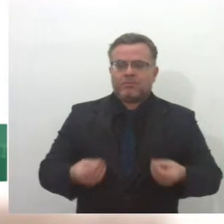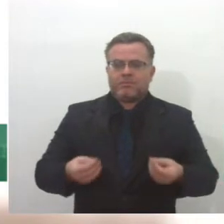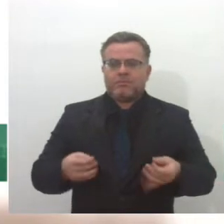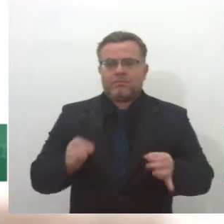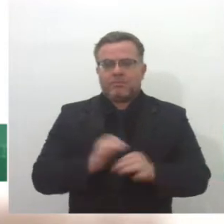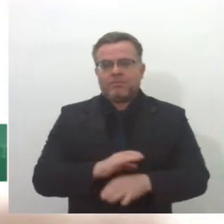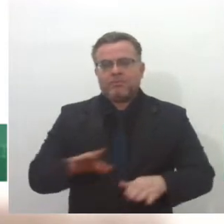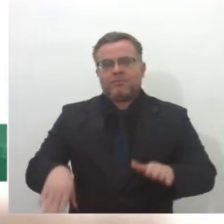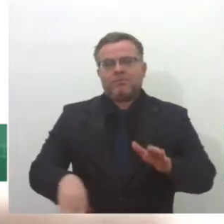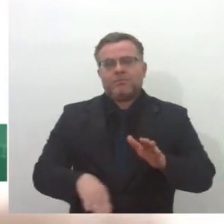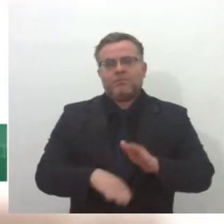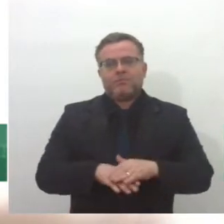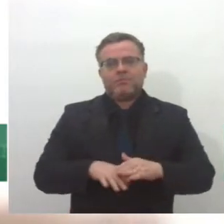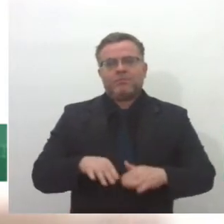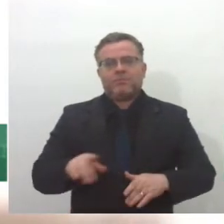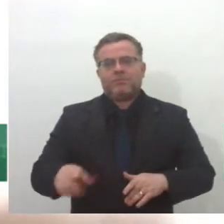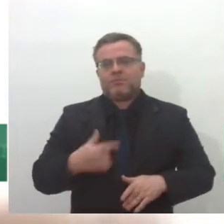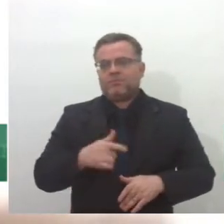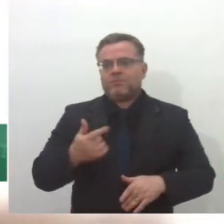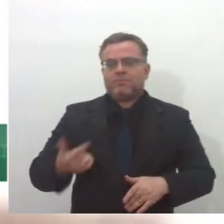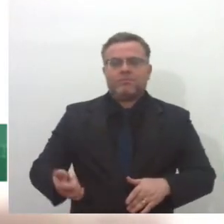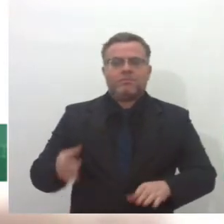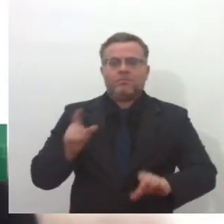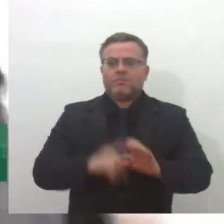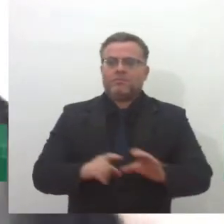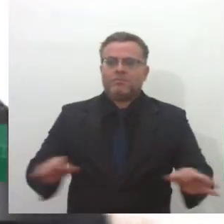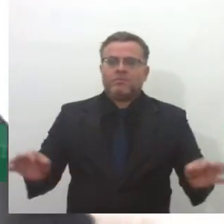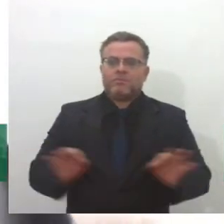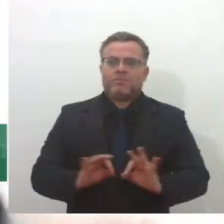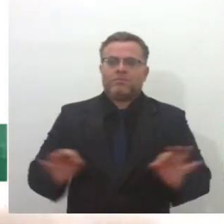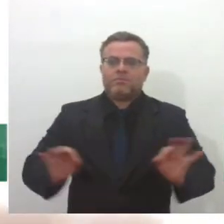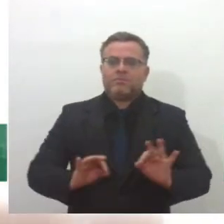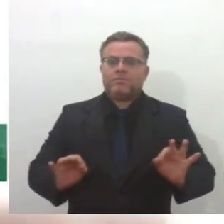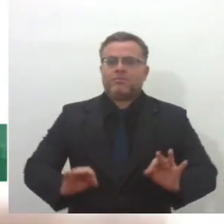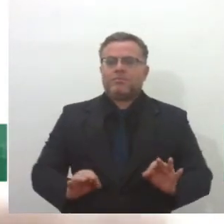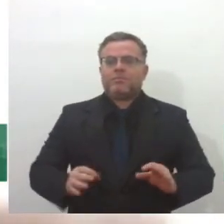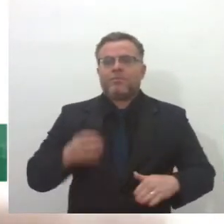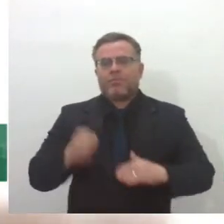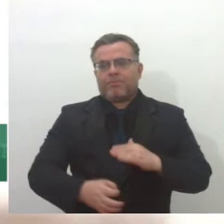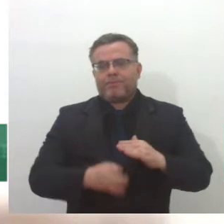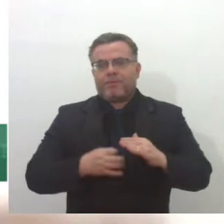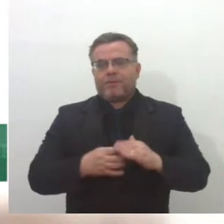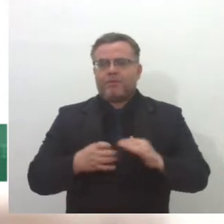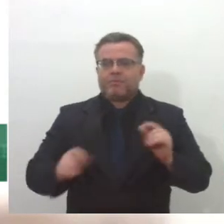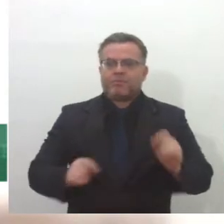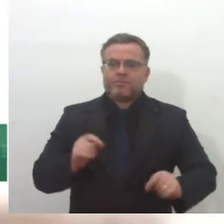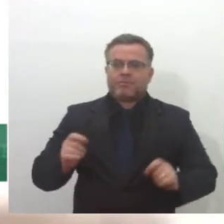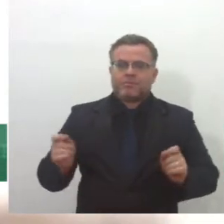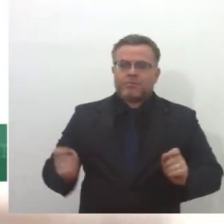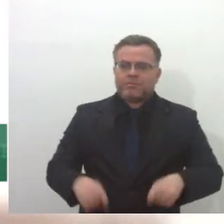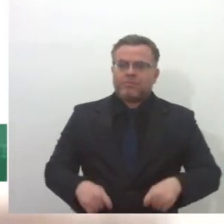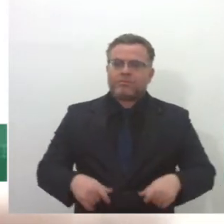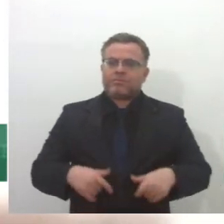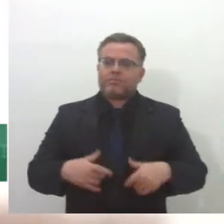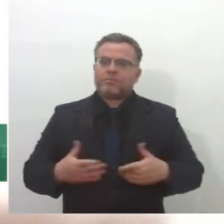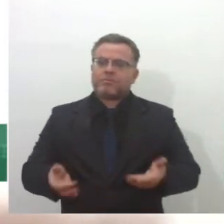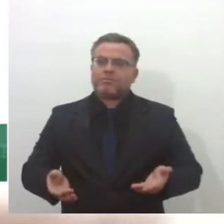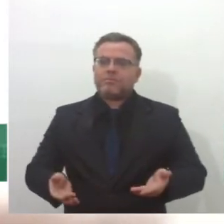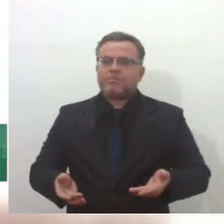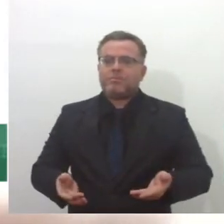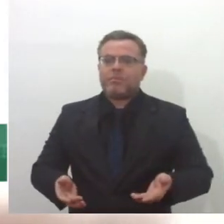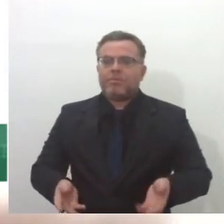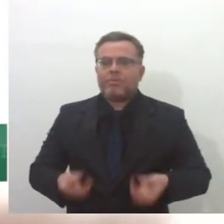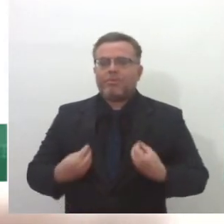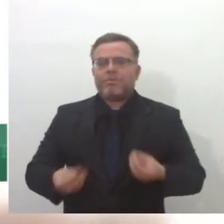se esse crédito que as empresas vão receber, ou receberam já, na verdade,